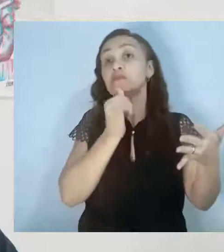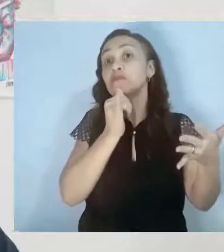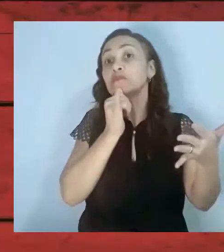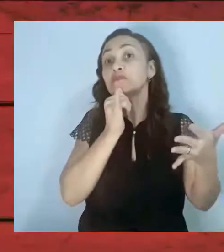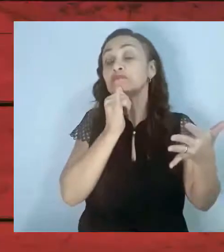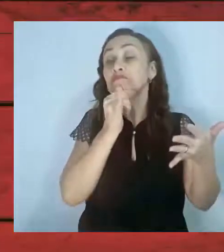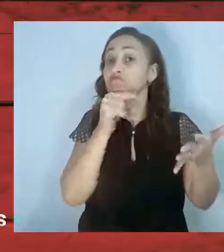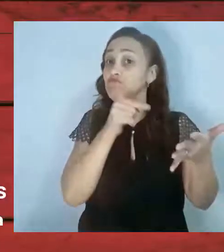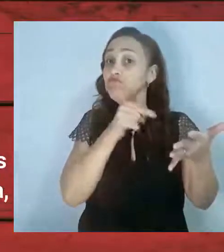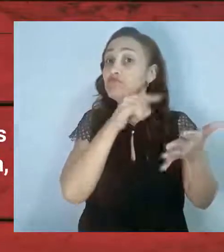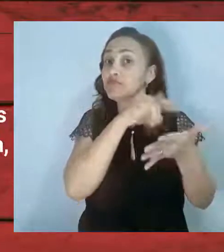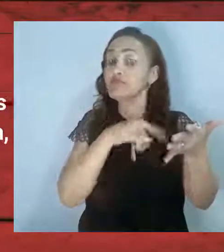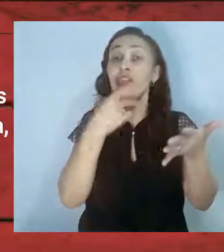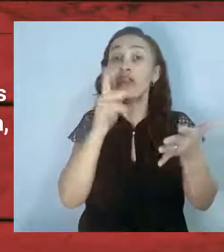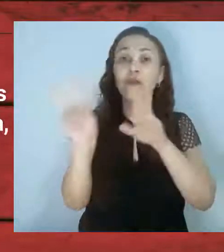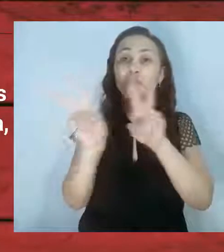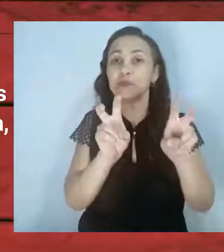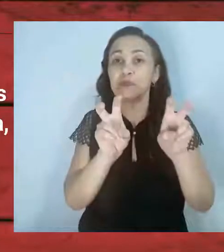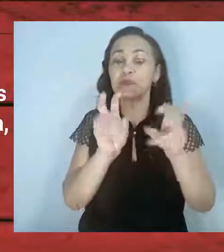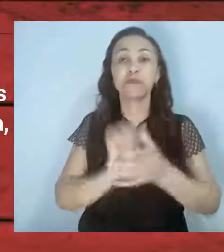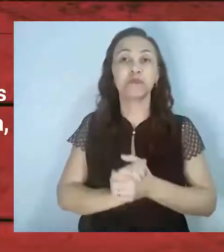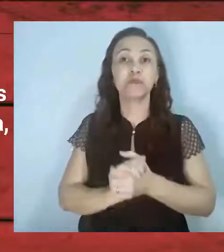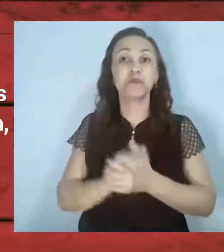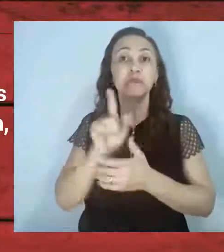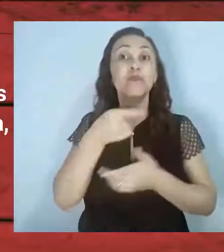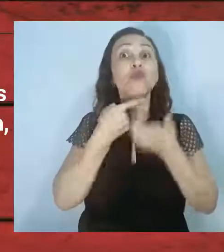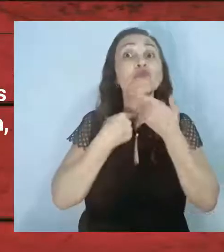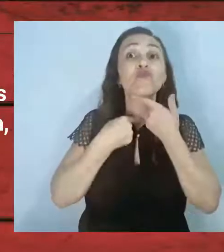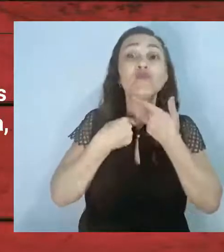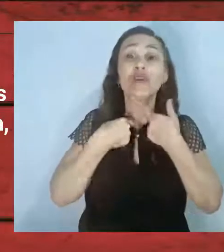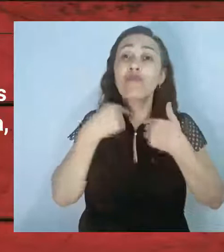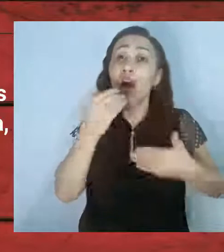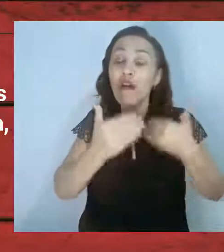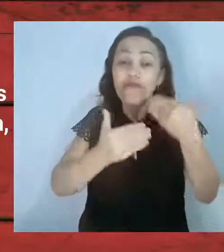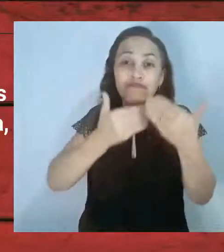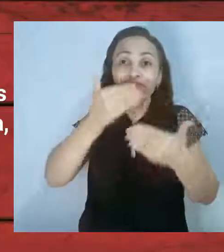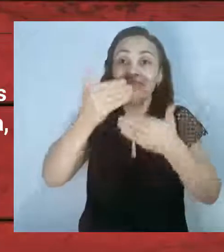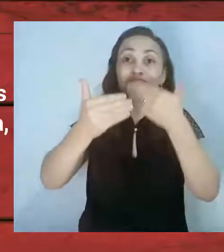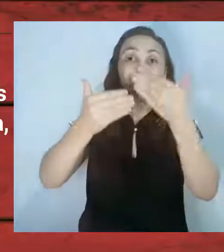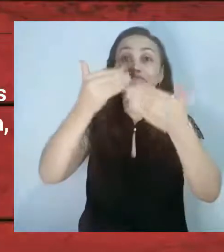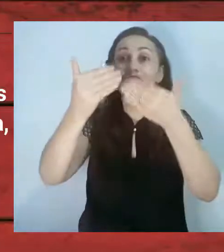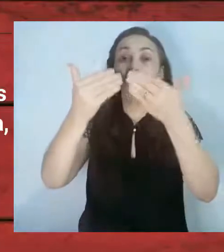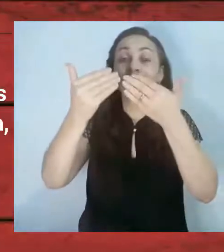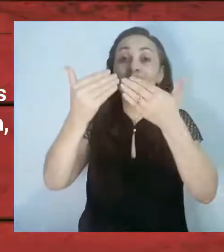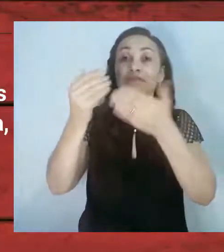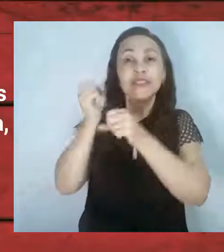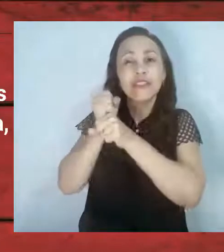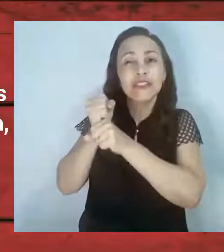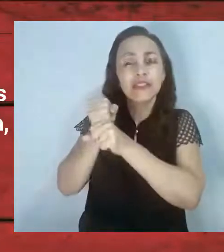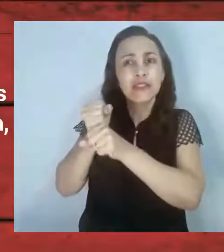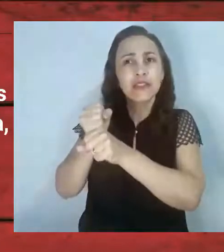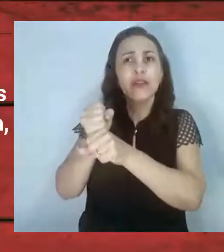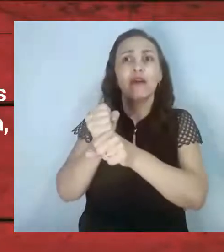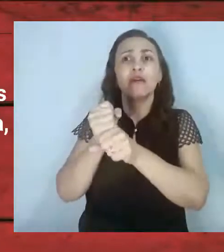assim: tal desejo foi crescendo ao longo desses meses de pandemia em